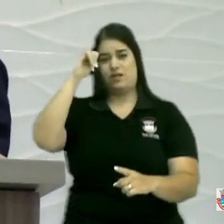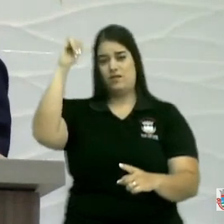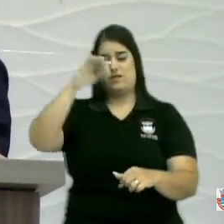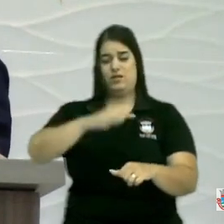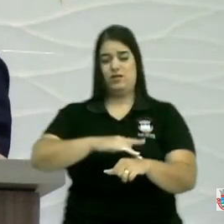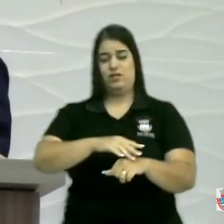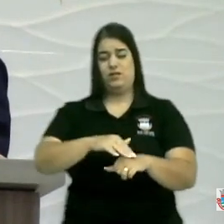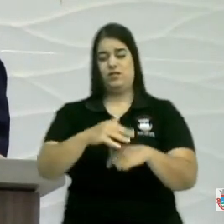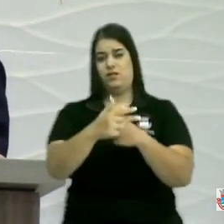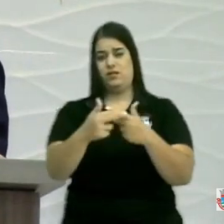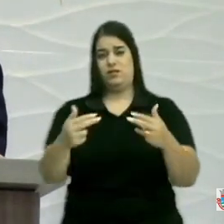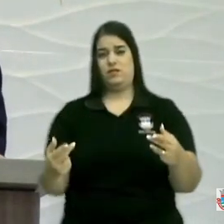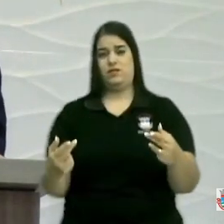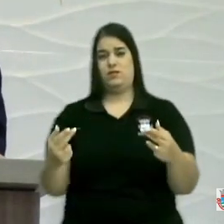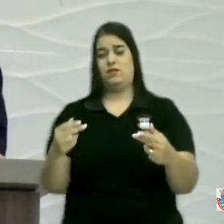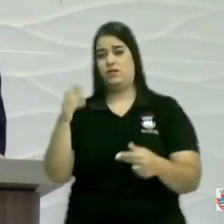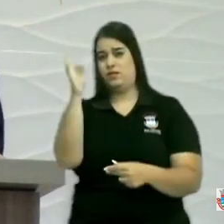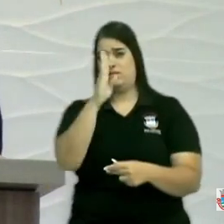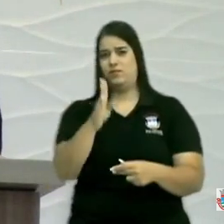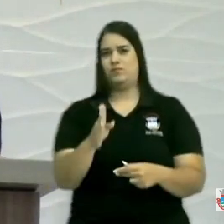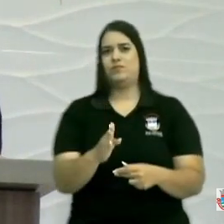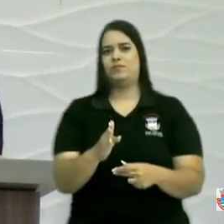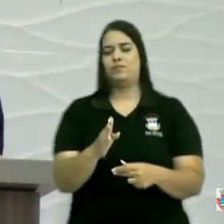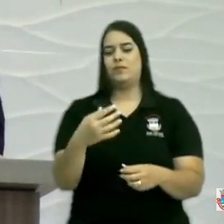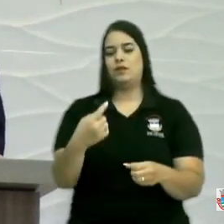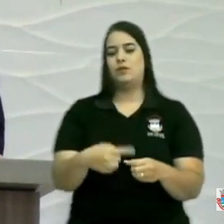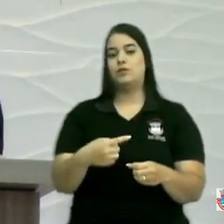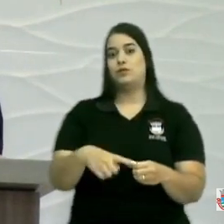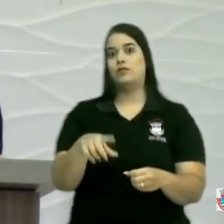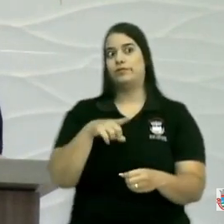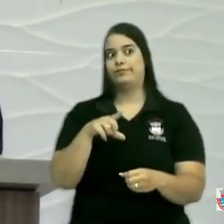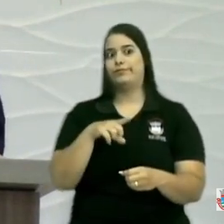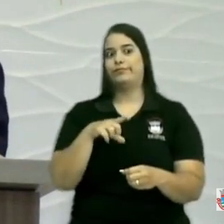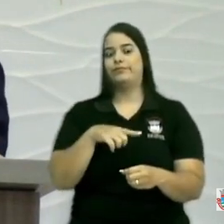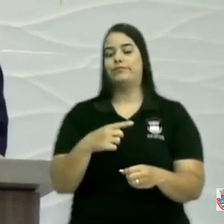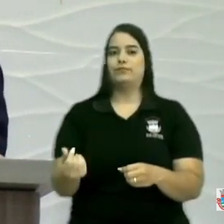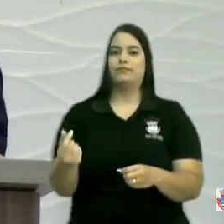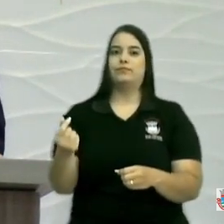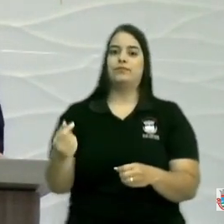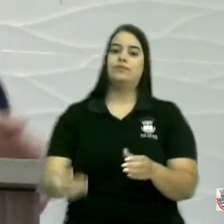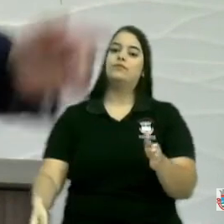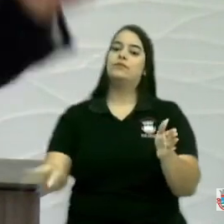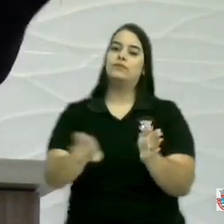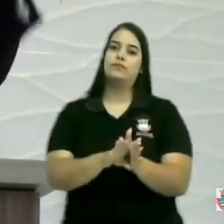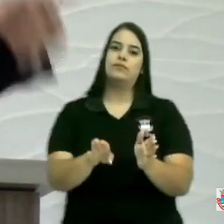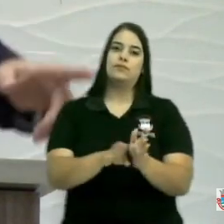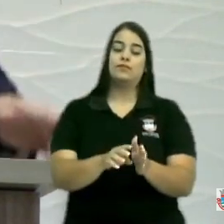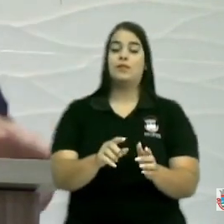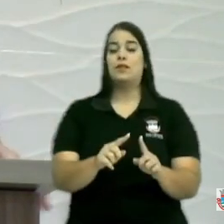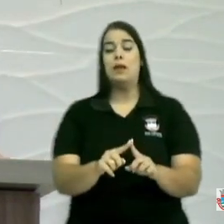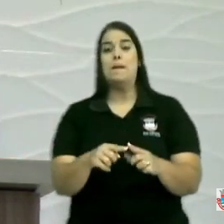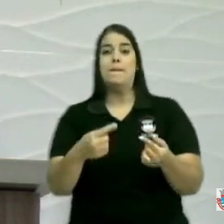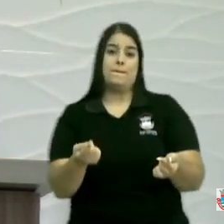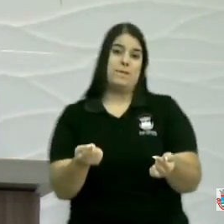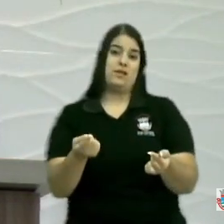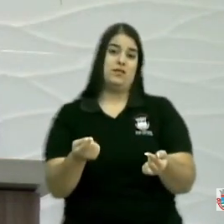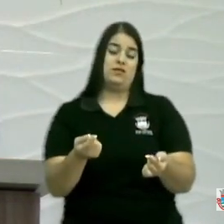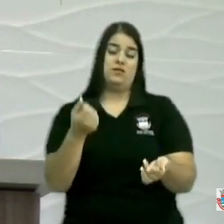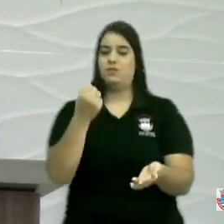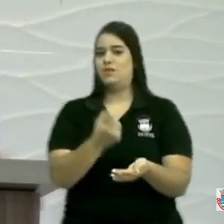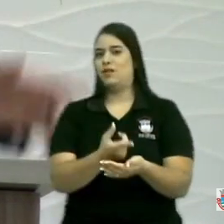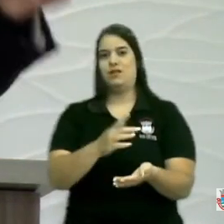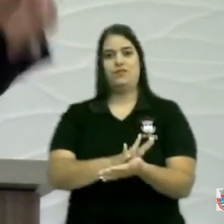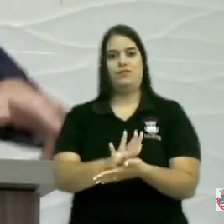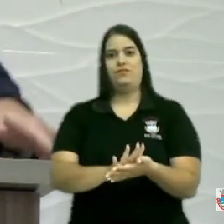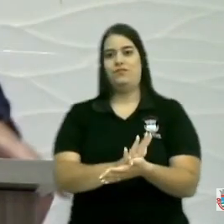passada passou 2 anos recebendo, sem repassar para as equipes dos nossos postos de saúde, sem repassar para os nossos agentes comunitários de